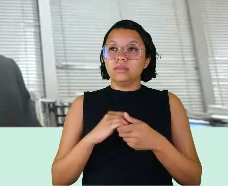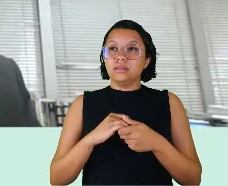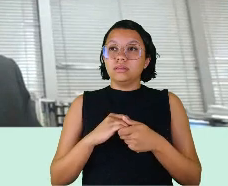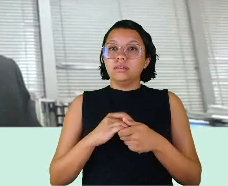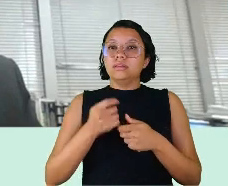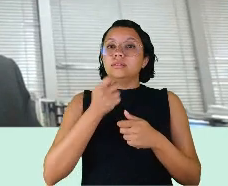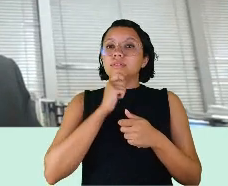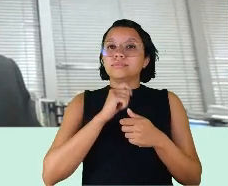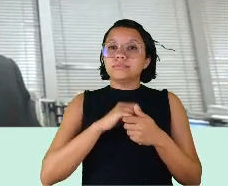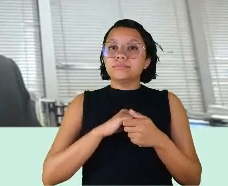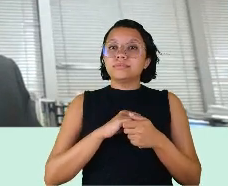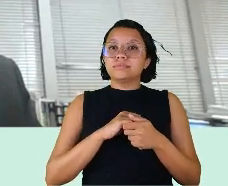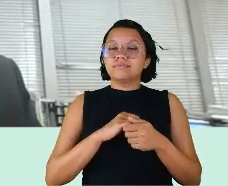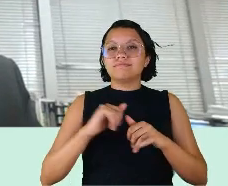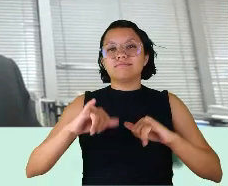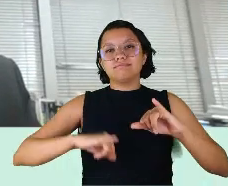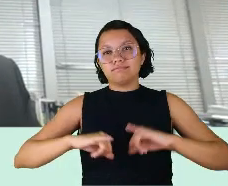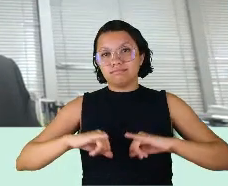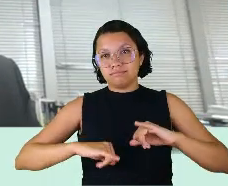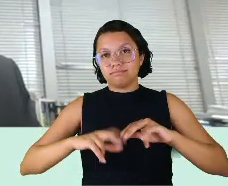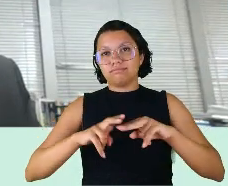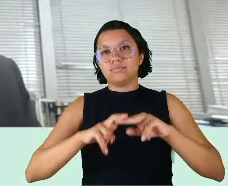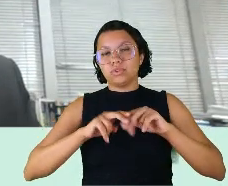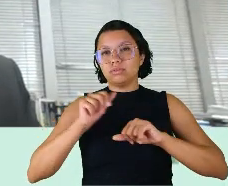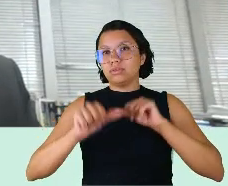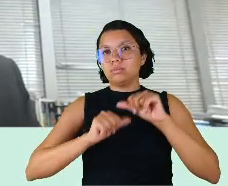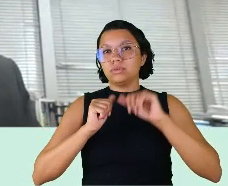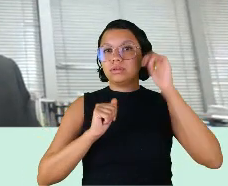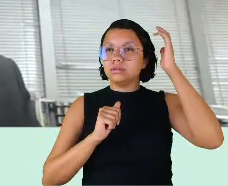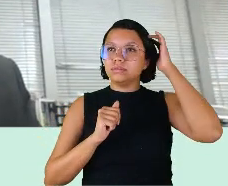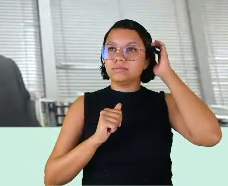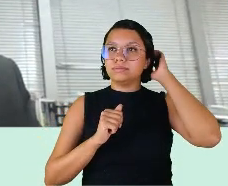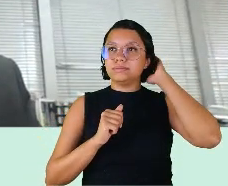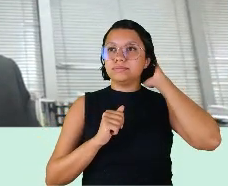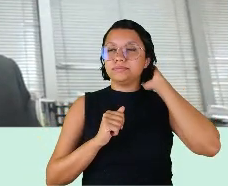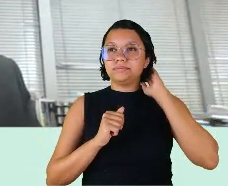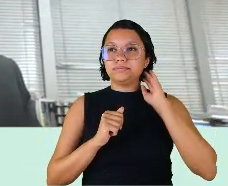muitos ainda estão sofrendo com essa mudança, né?